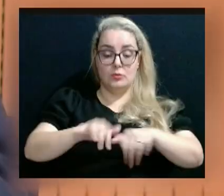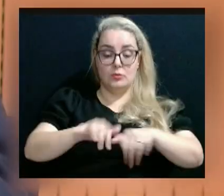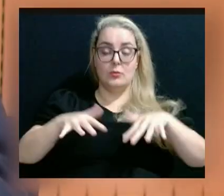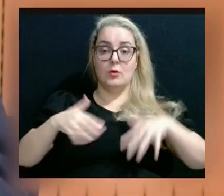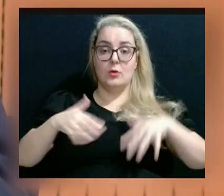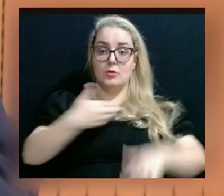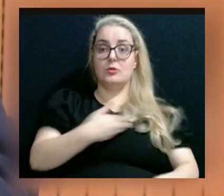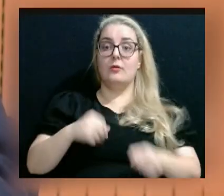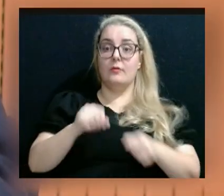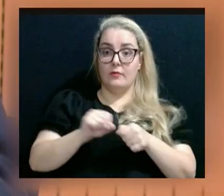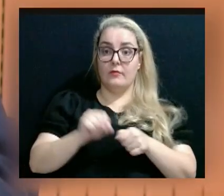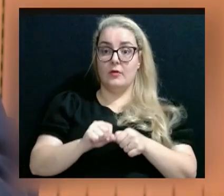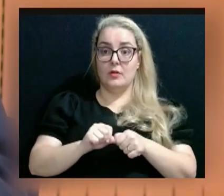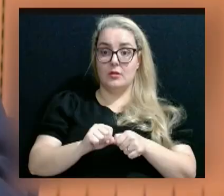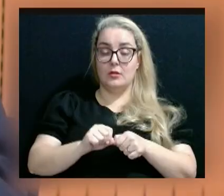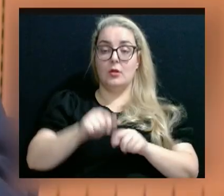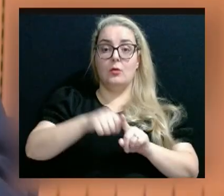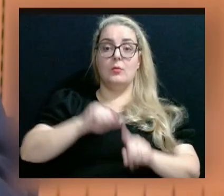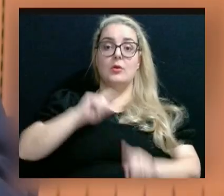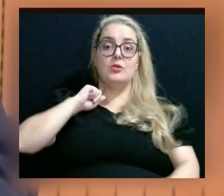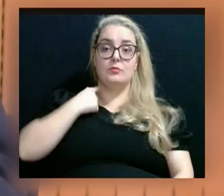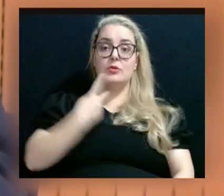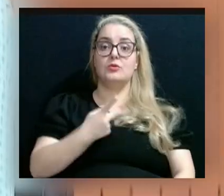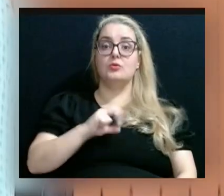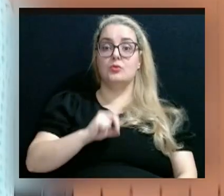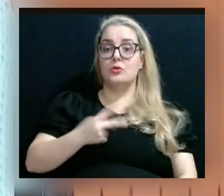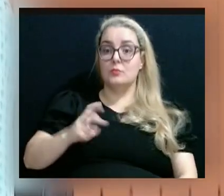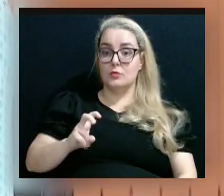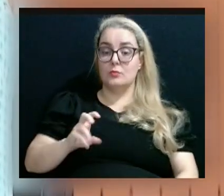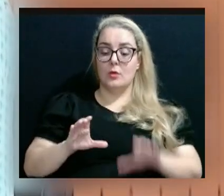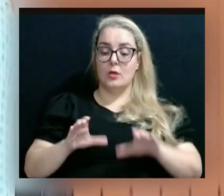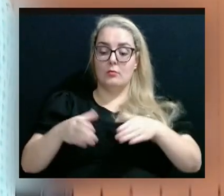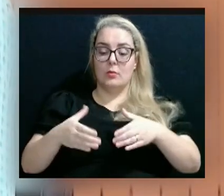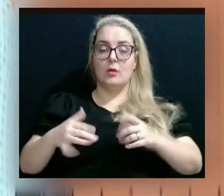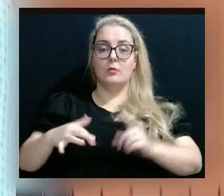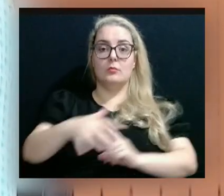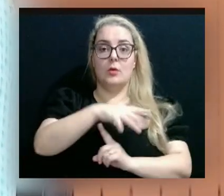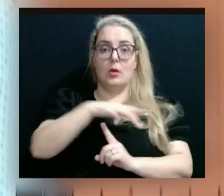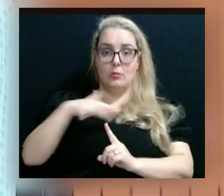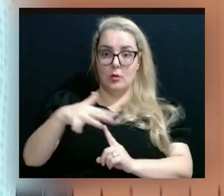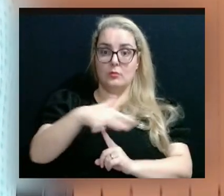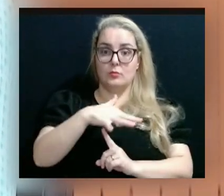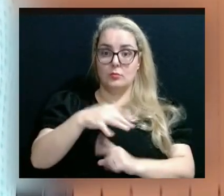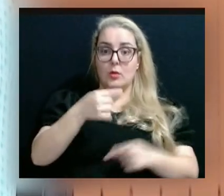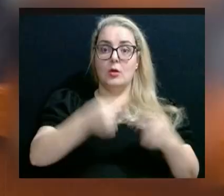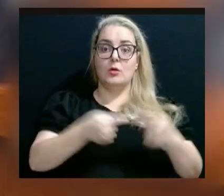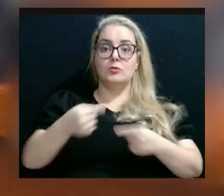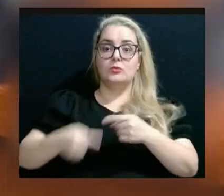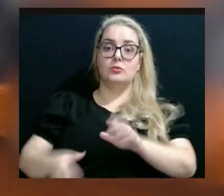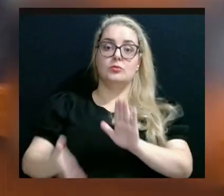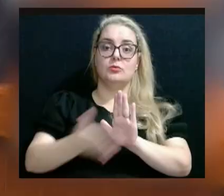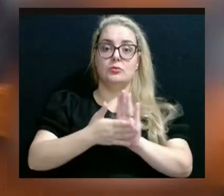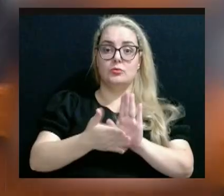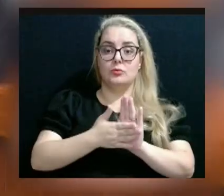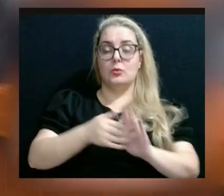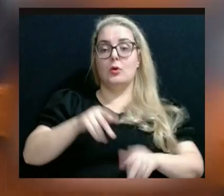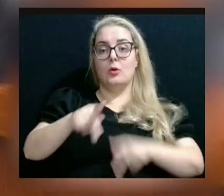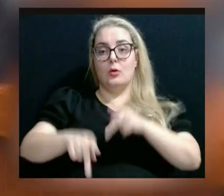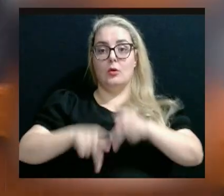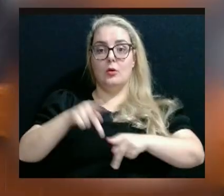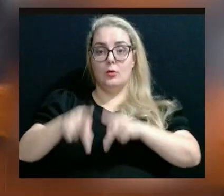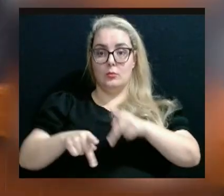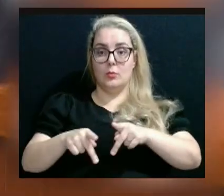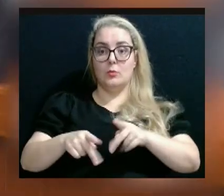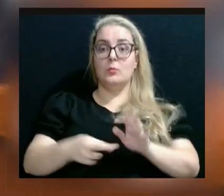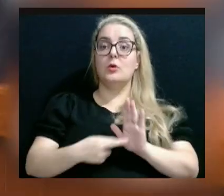realizada em maio de 2025 pela Comissão de Meio Ambiente para discutir a proposta com a população e